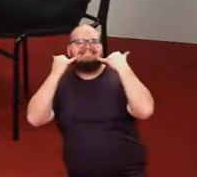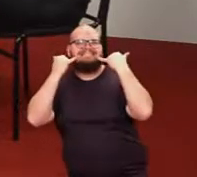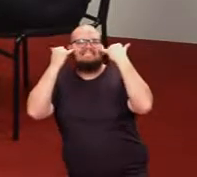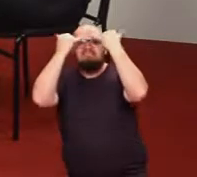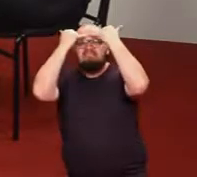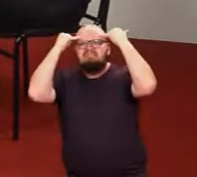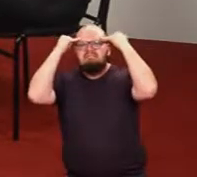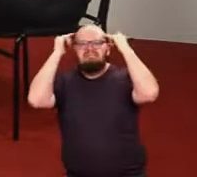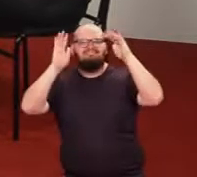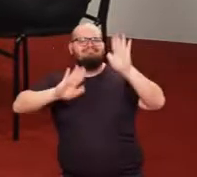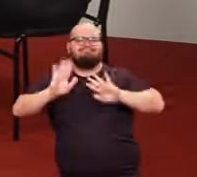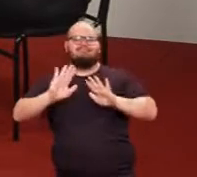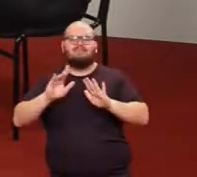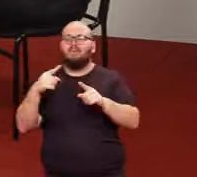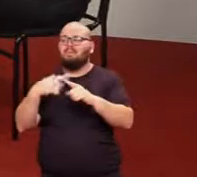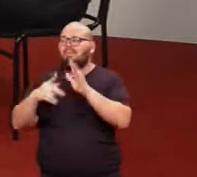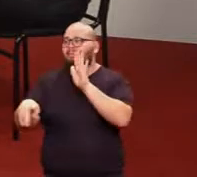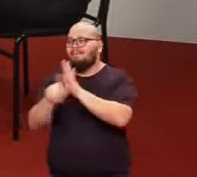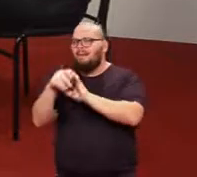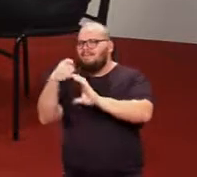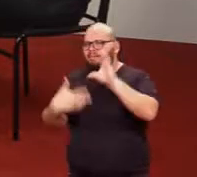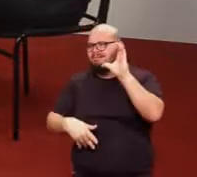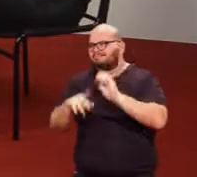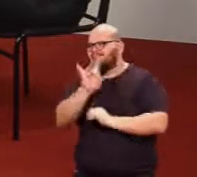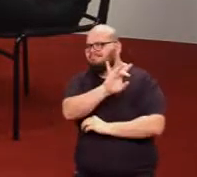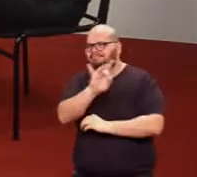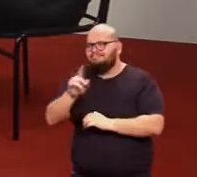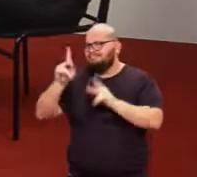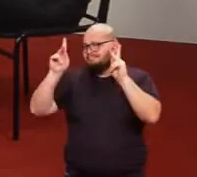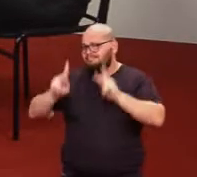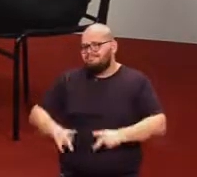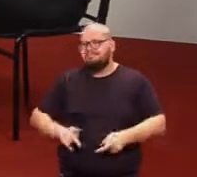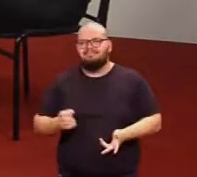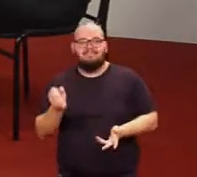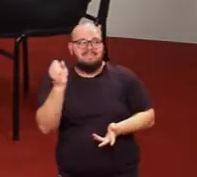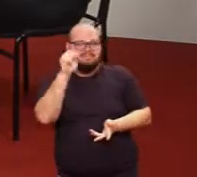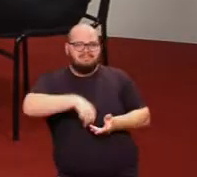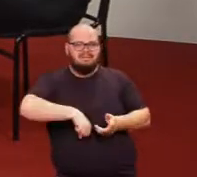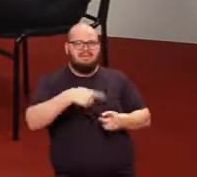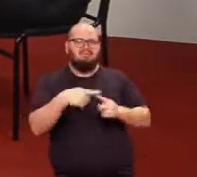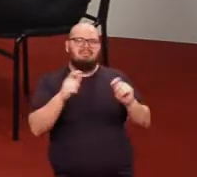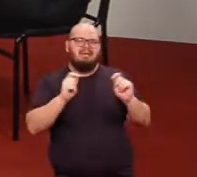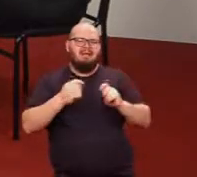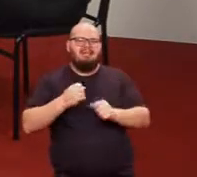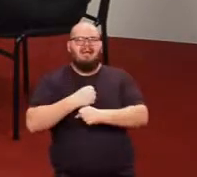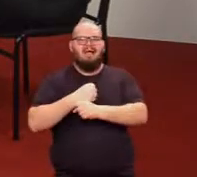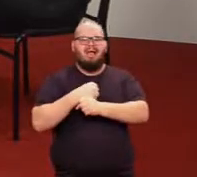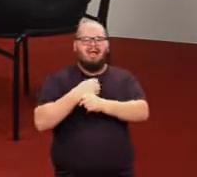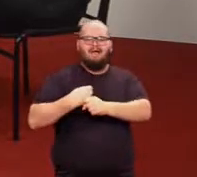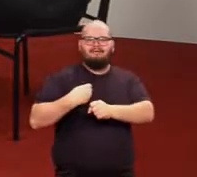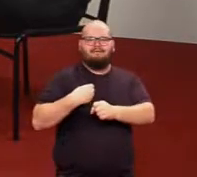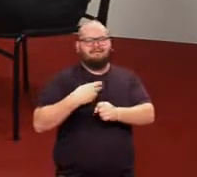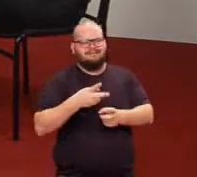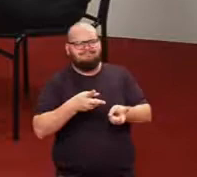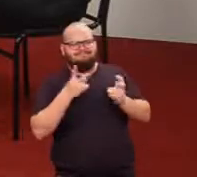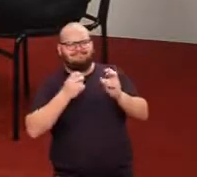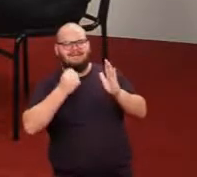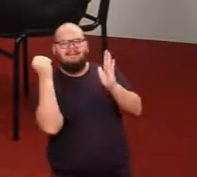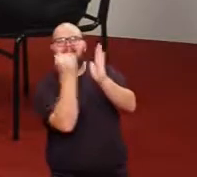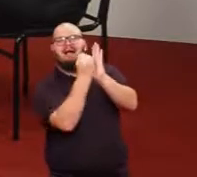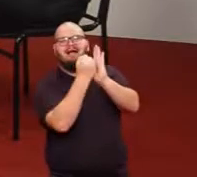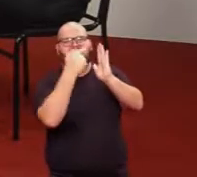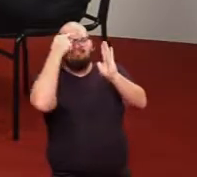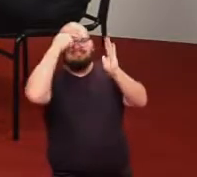de expressão do paciente. Que eram características da pessoa. Que são as características com as quais a gente consegue observar ao longo da vida do